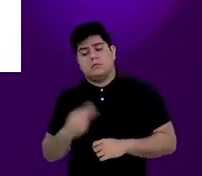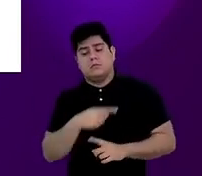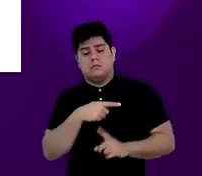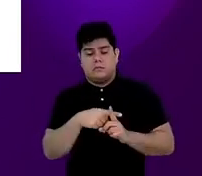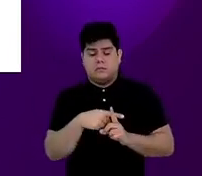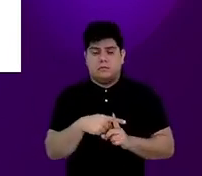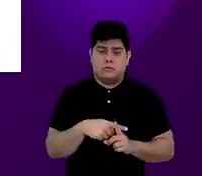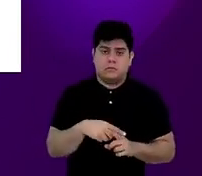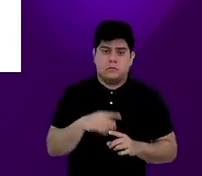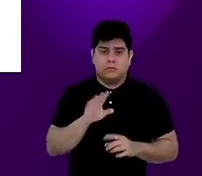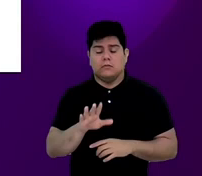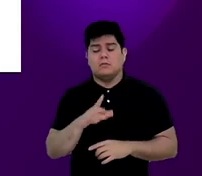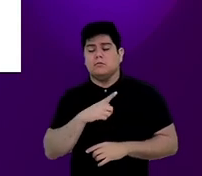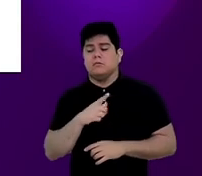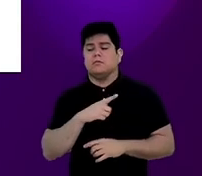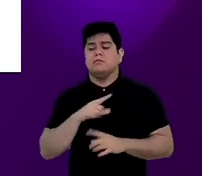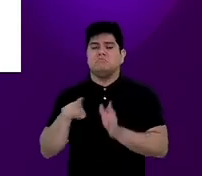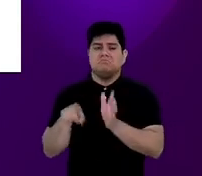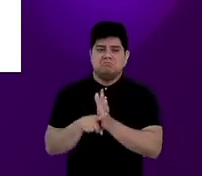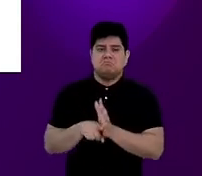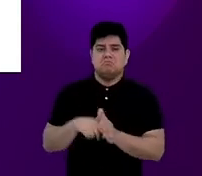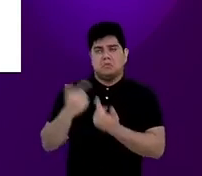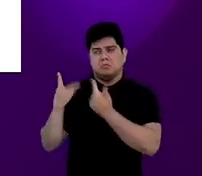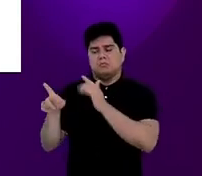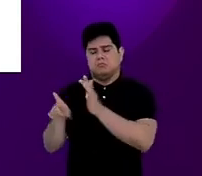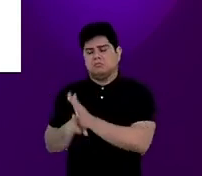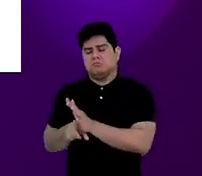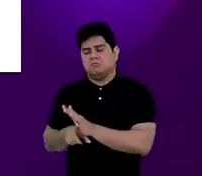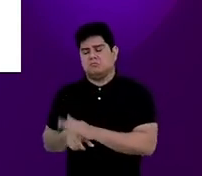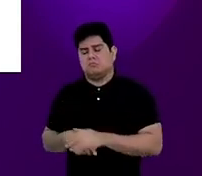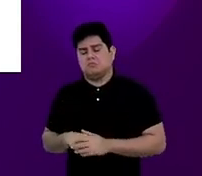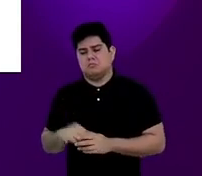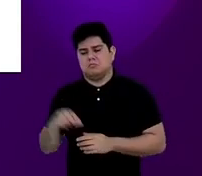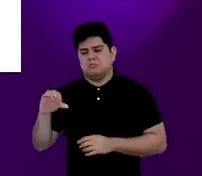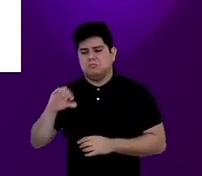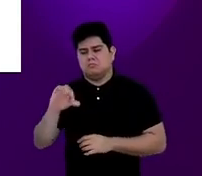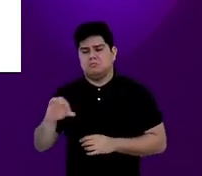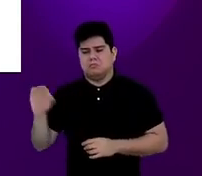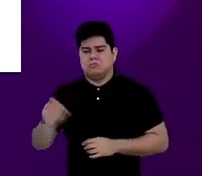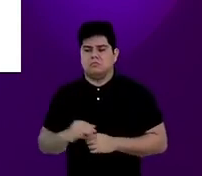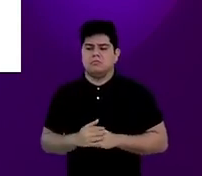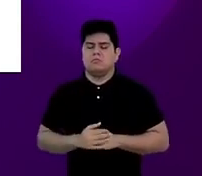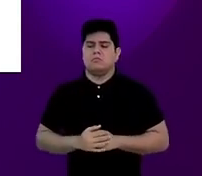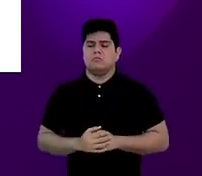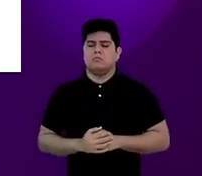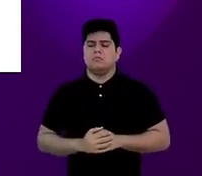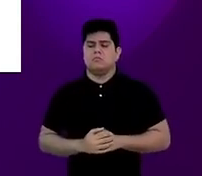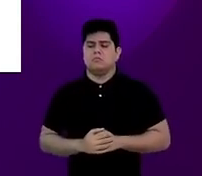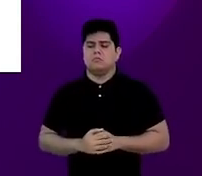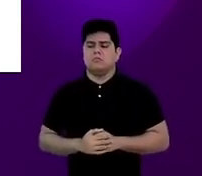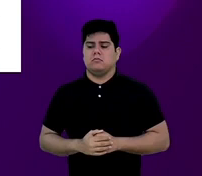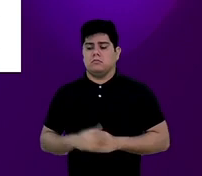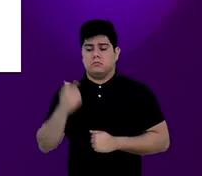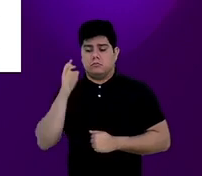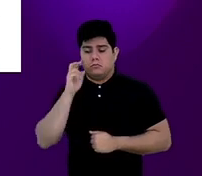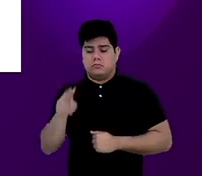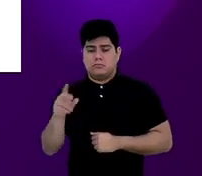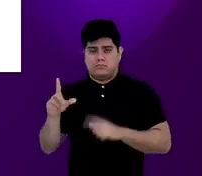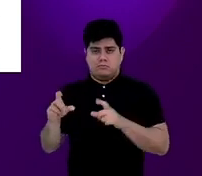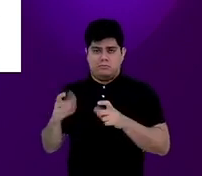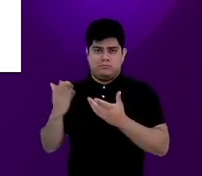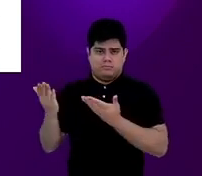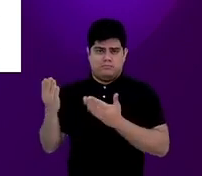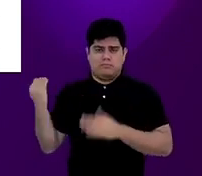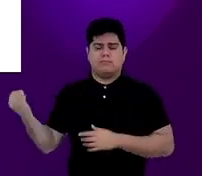positivos, mas se ele estiver negativo, a chance dos outros estarem negativos é de menos de 99%. Então, a imagem que a gente tem é essa. O que é